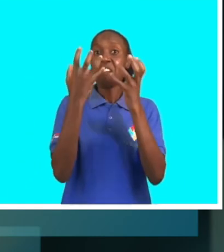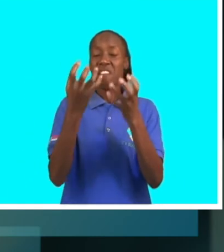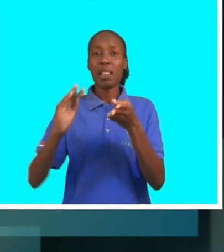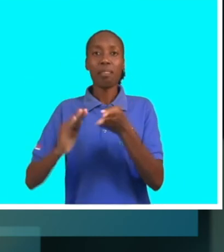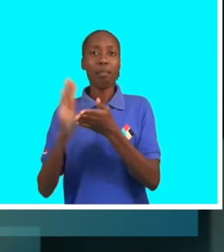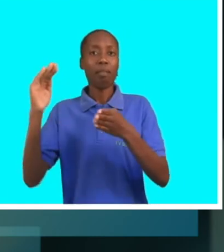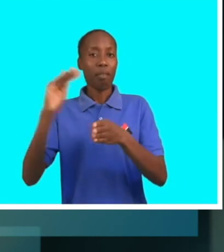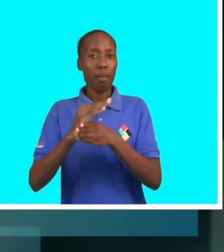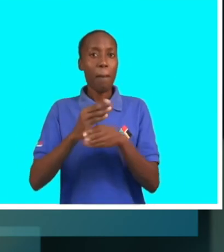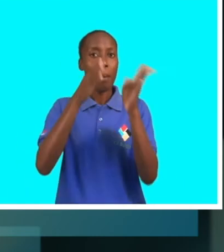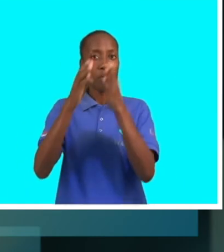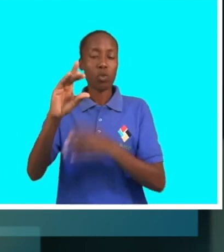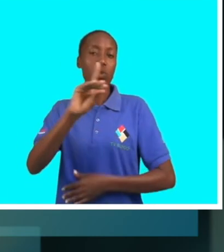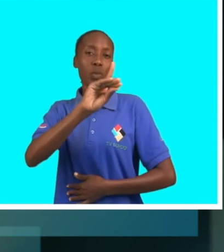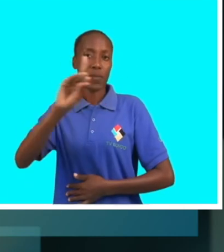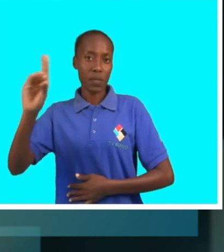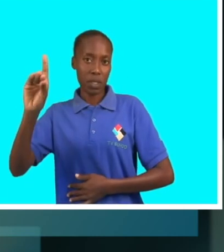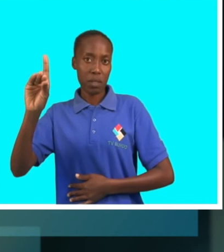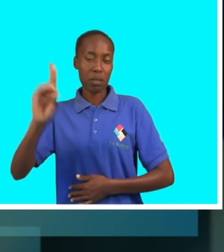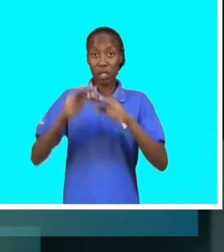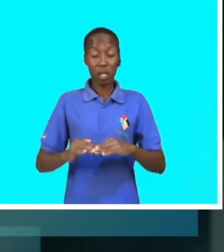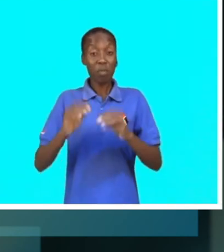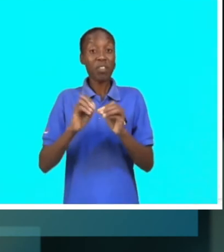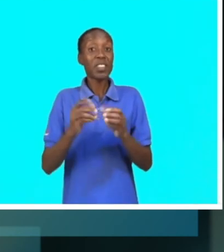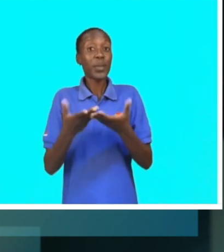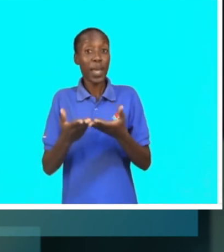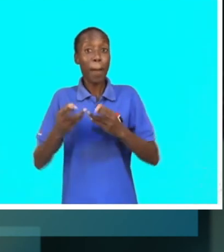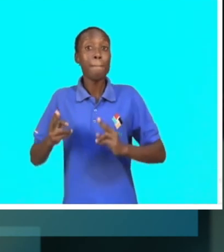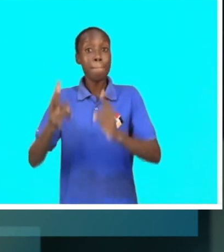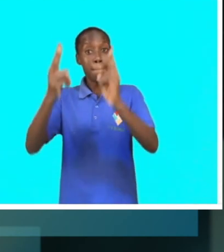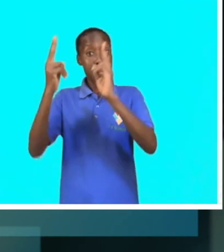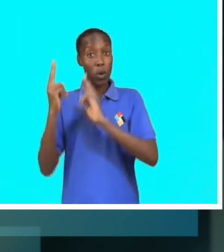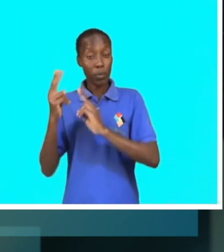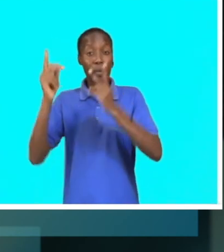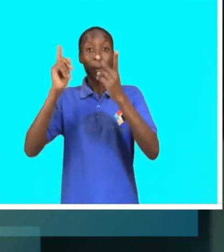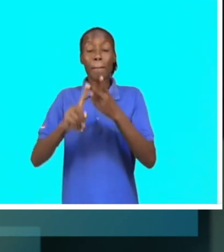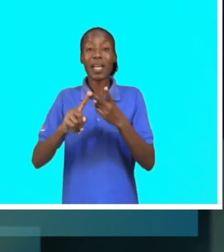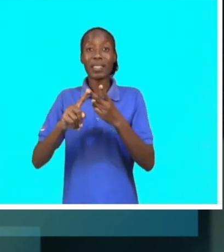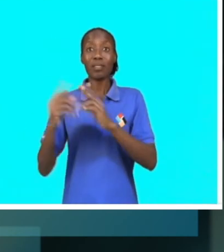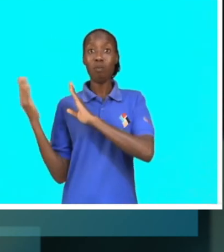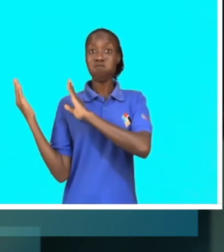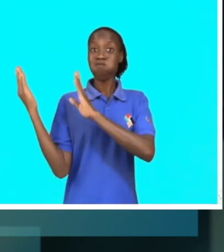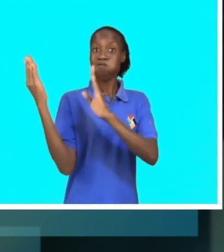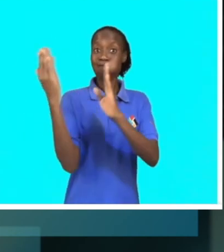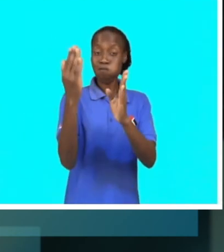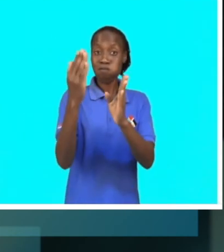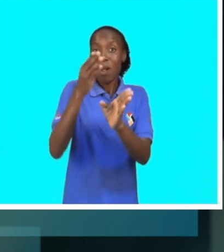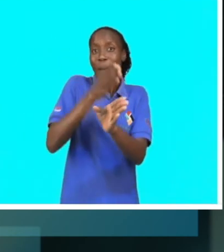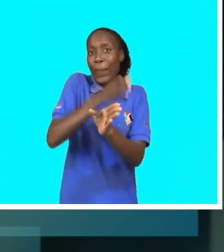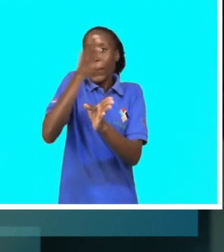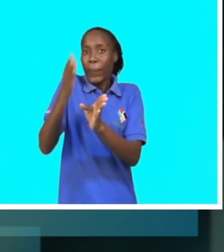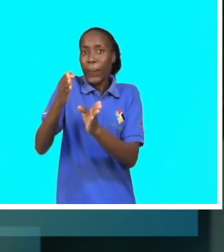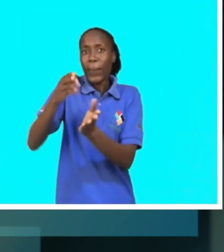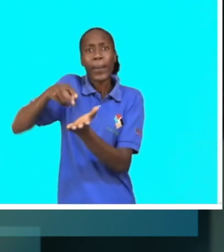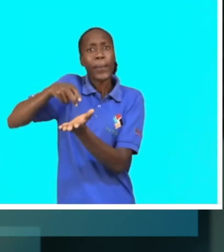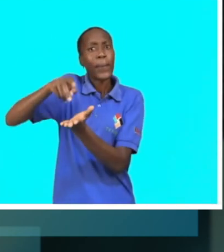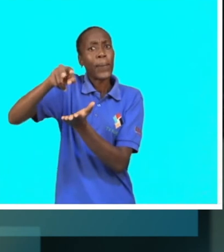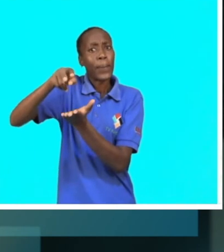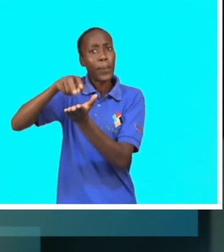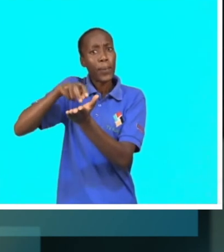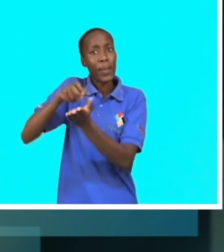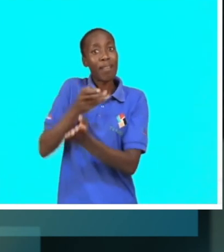Maputo não tem nenhuma acessibilidade para pessoas com deficiência. Não estamos aqui a fazer ponte, a Circular do Maputo, ou simplesmente